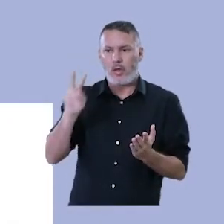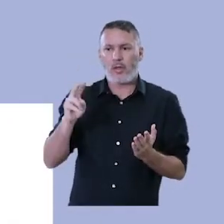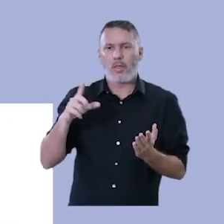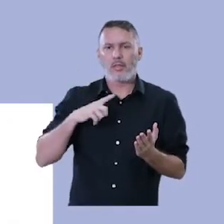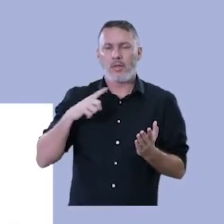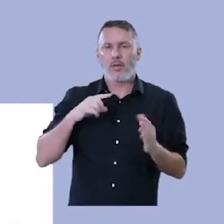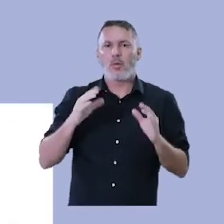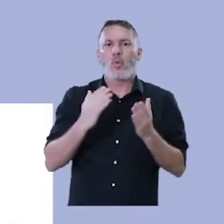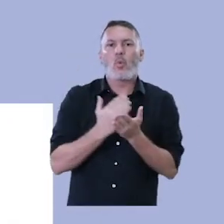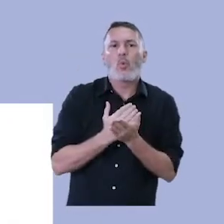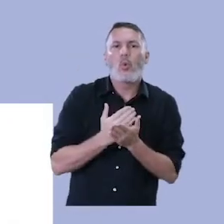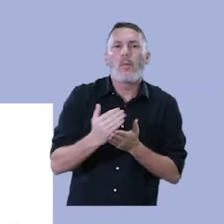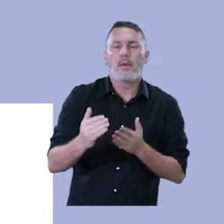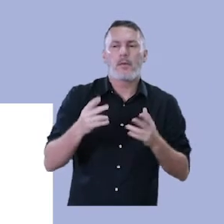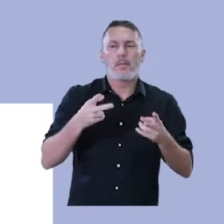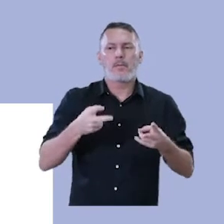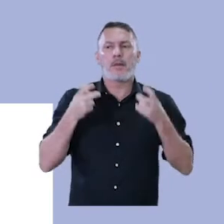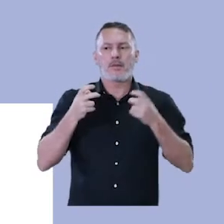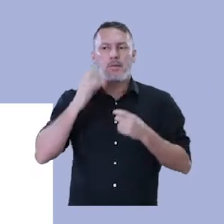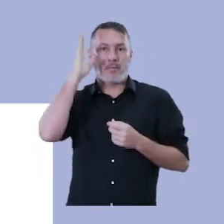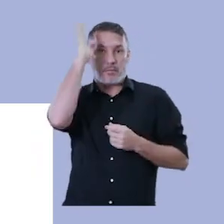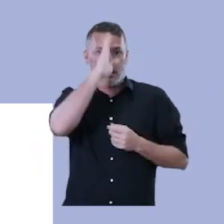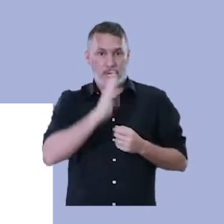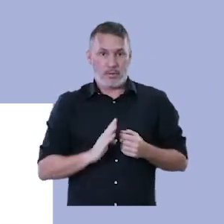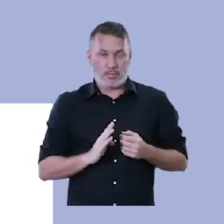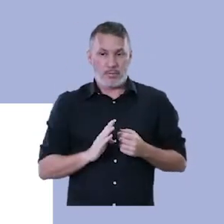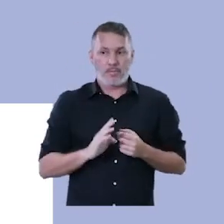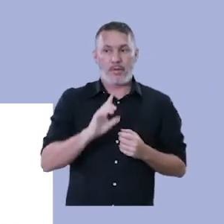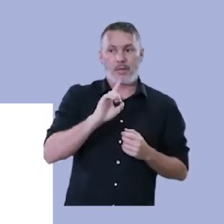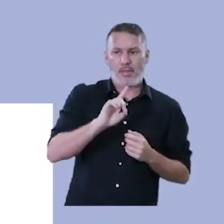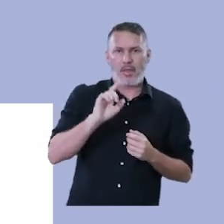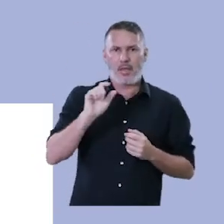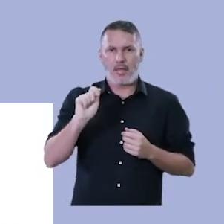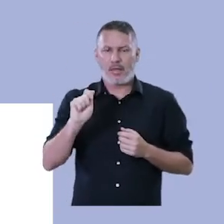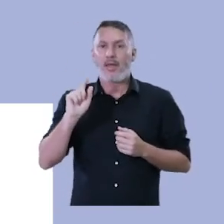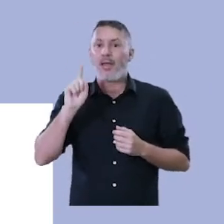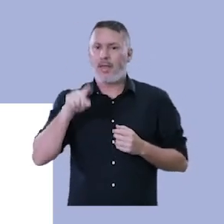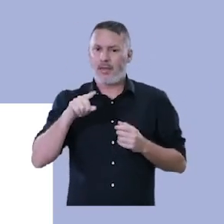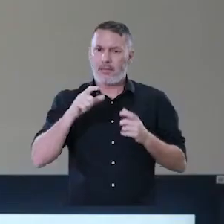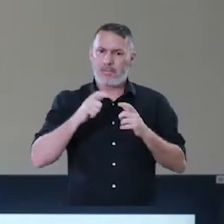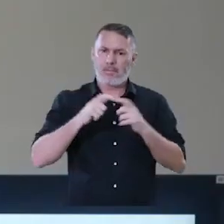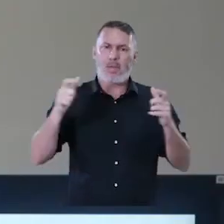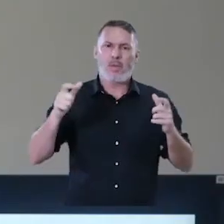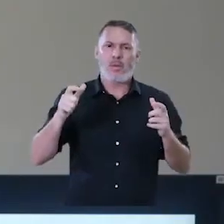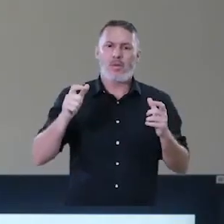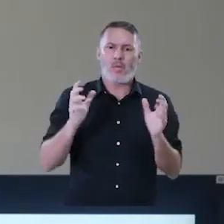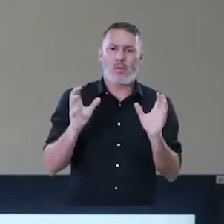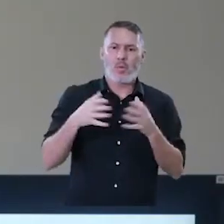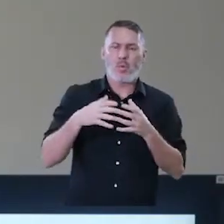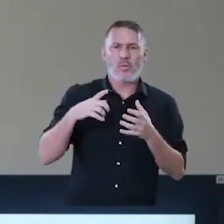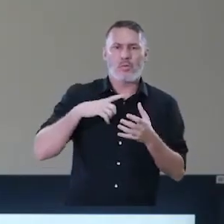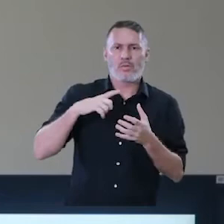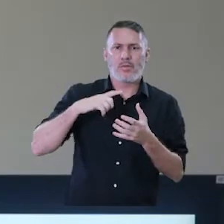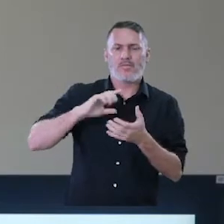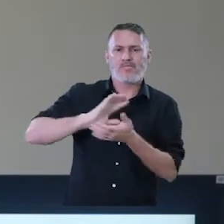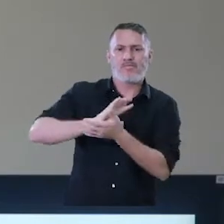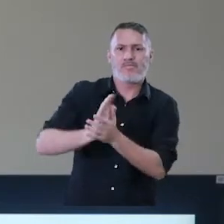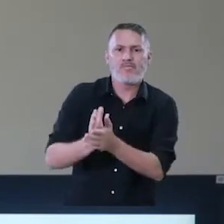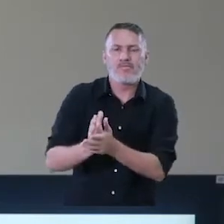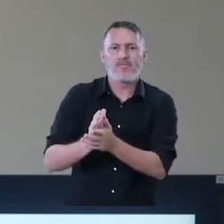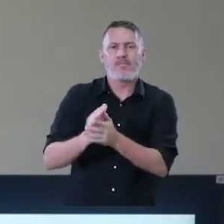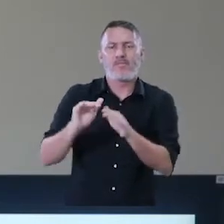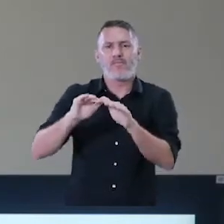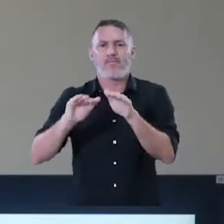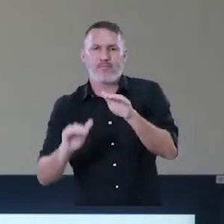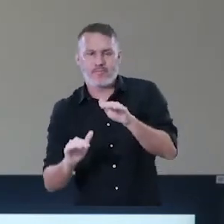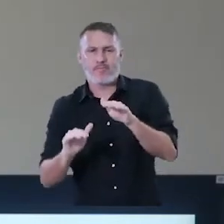que, no Brasil, os deficientes auditivos compõem um grupo altamente desfavorecido. Lembra que eu falei com vocês que a problemática aqui é que